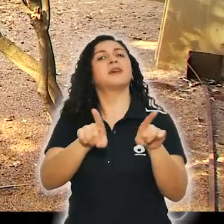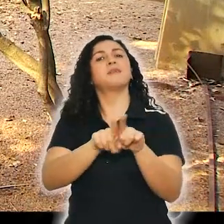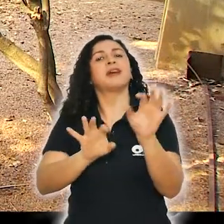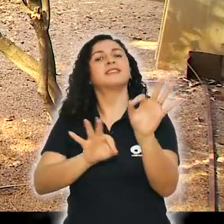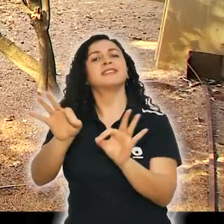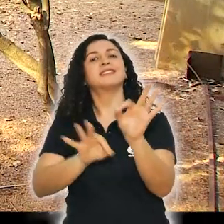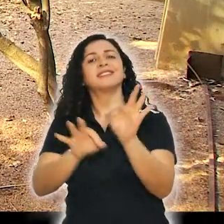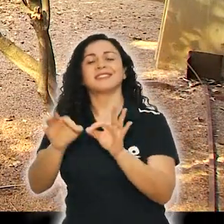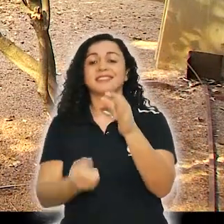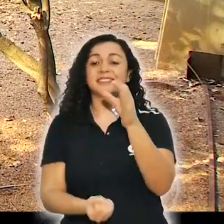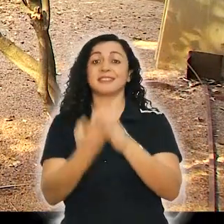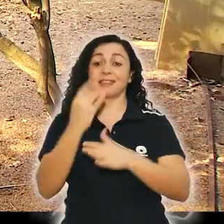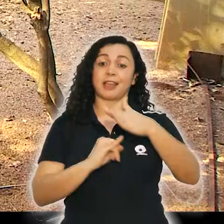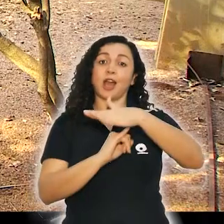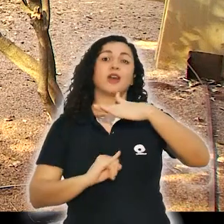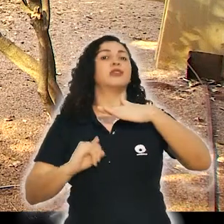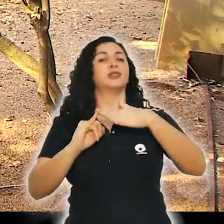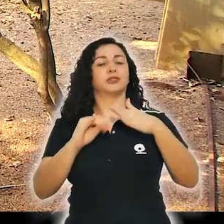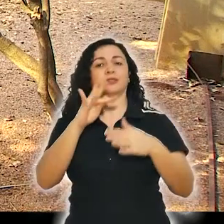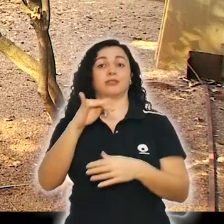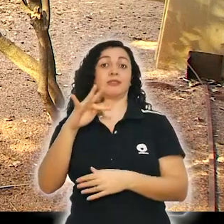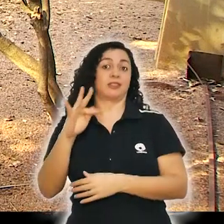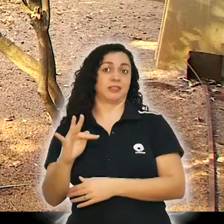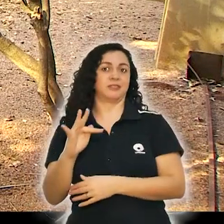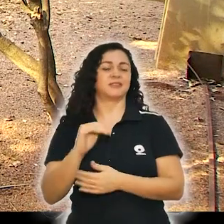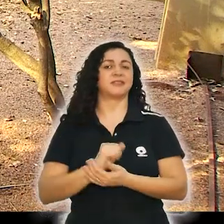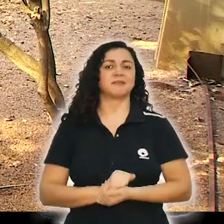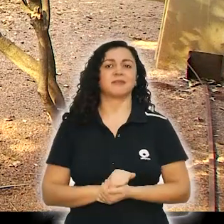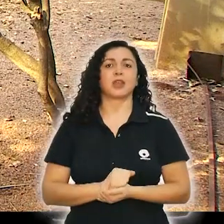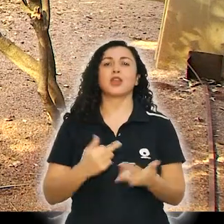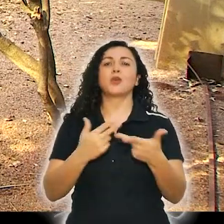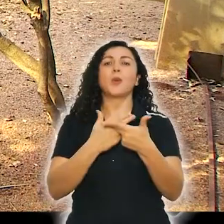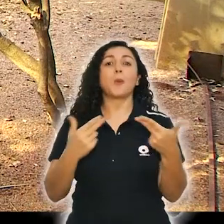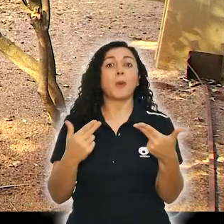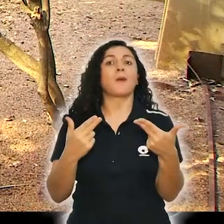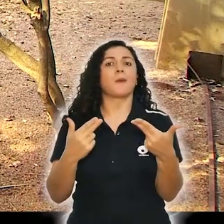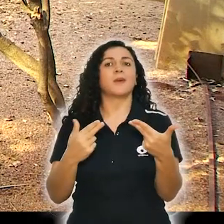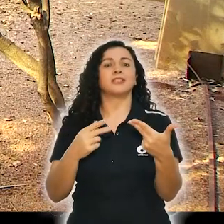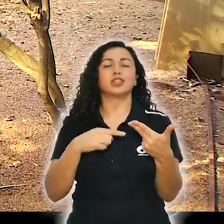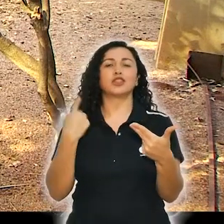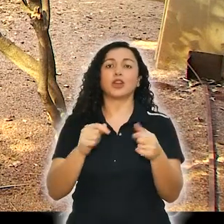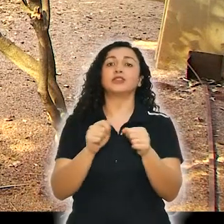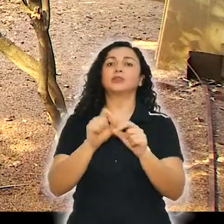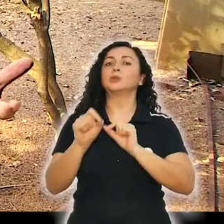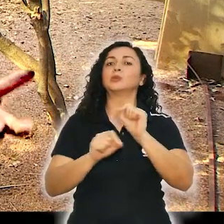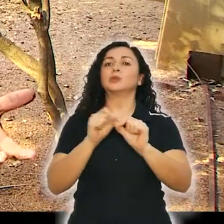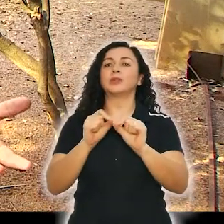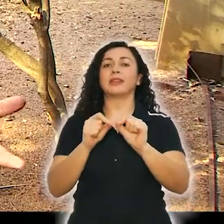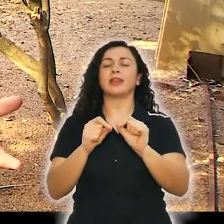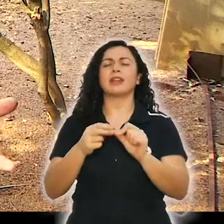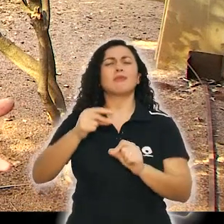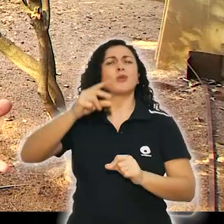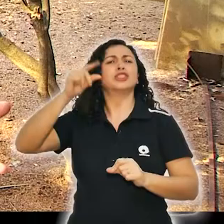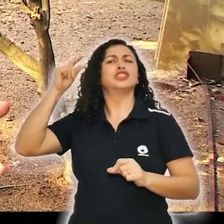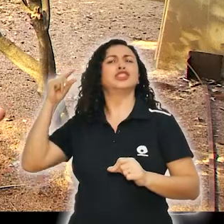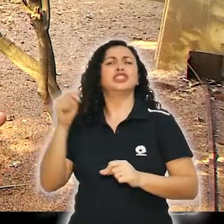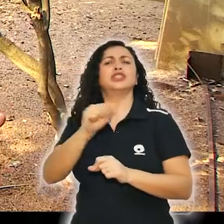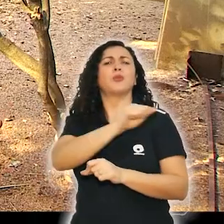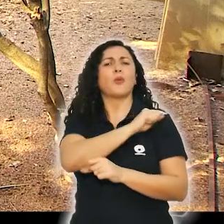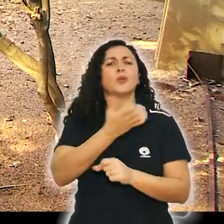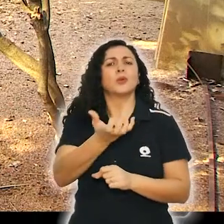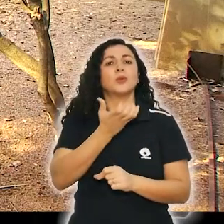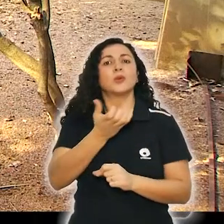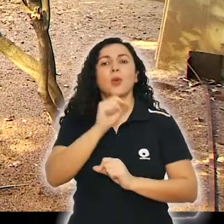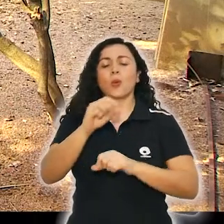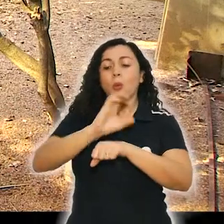o Instituto a fazer essa retomada do Física nas Férias. E aí uma das coisas que a gente fez, por exemplo, era uma demanda antiga dos estudantes, um